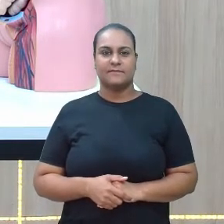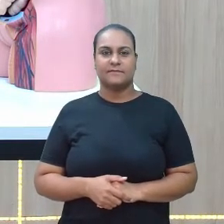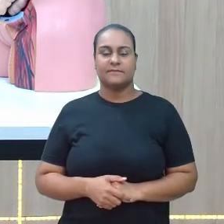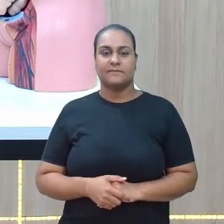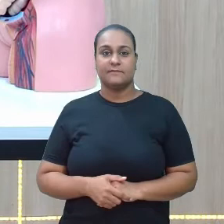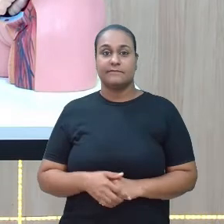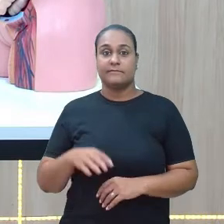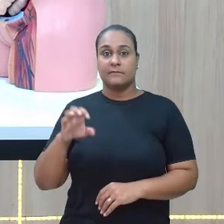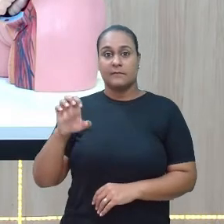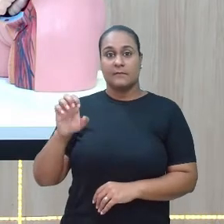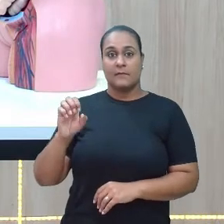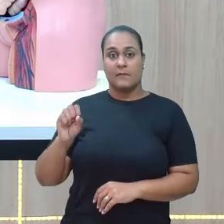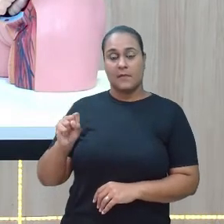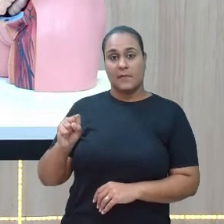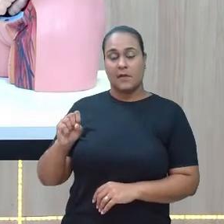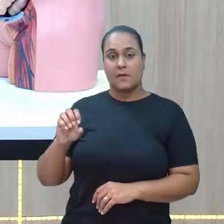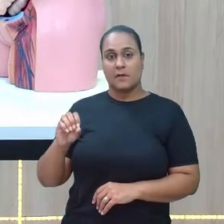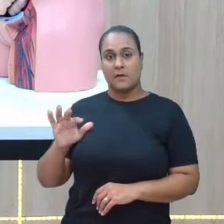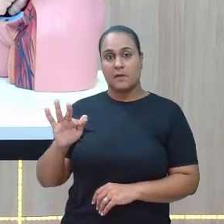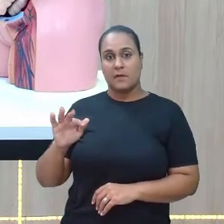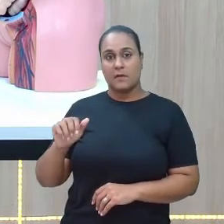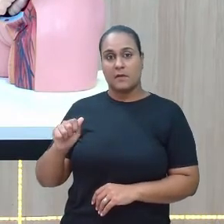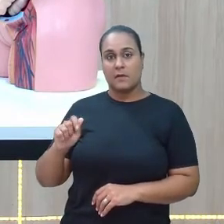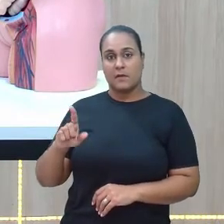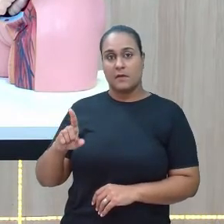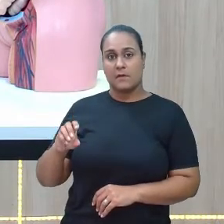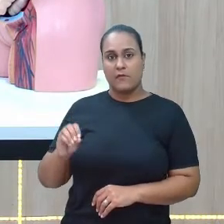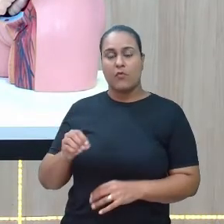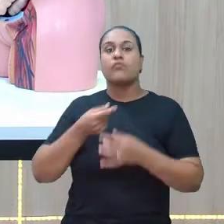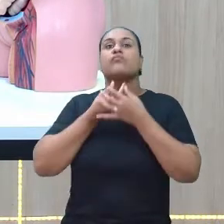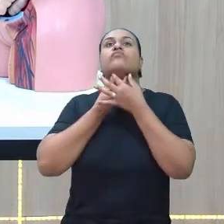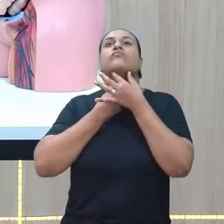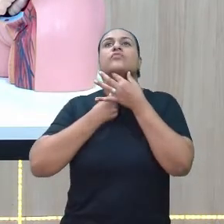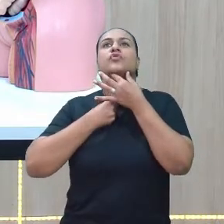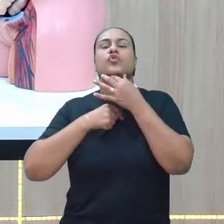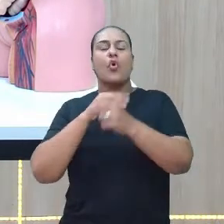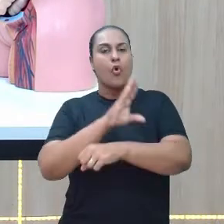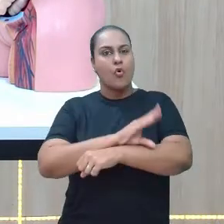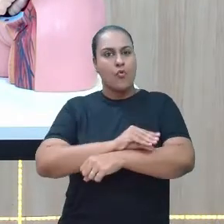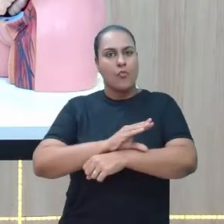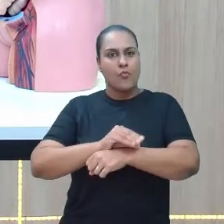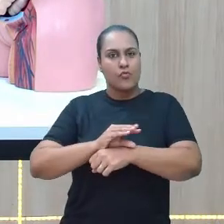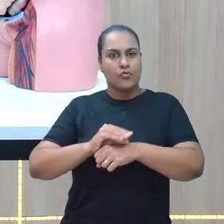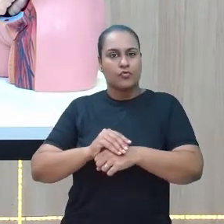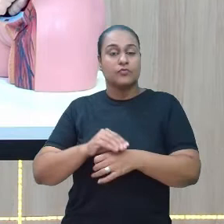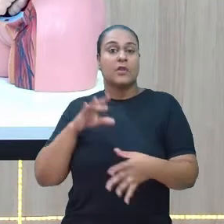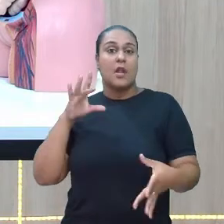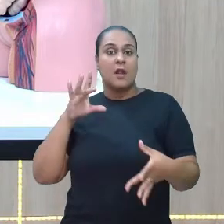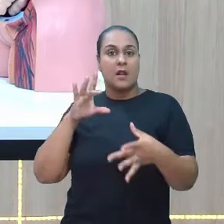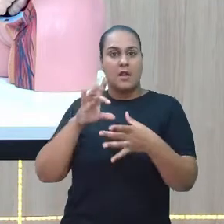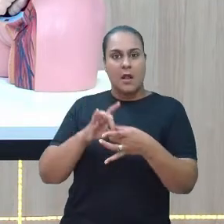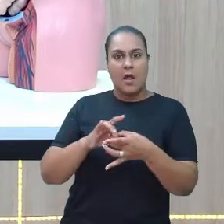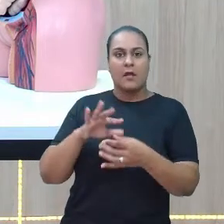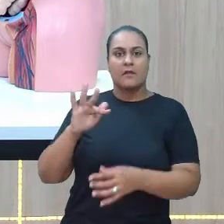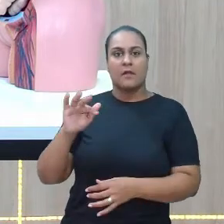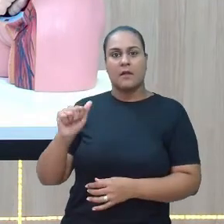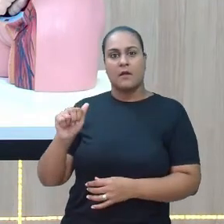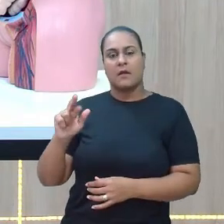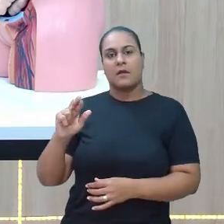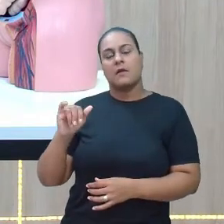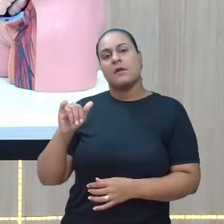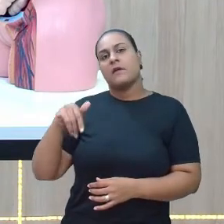E o esôfago é um tubo musculoso que vai ligar, que se comunica a faringe com